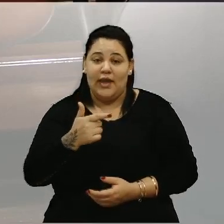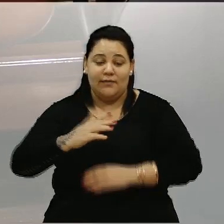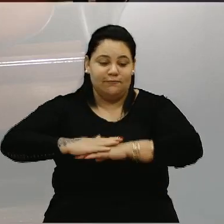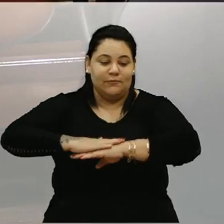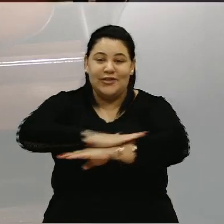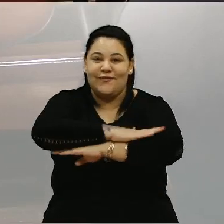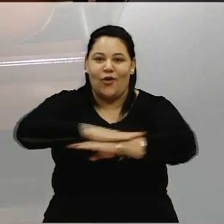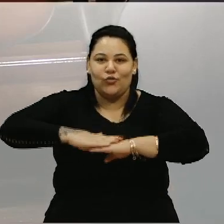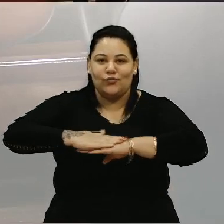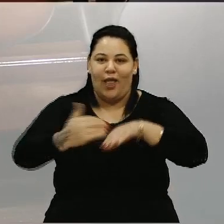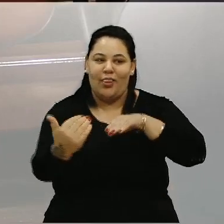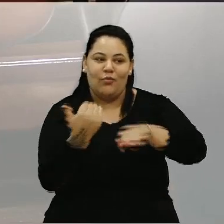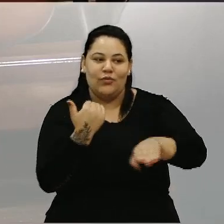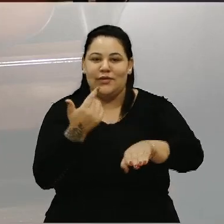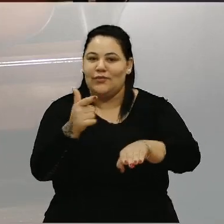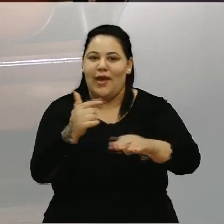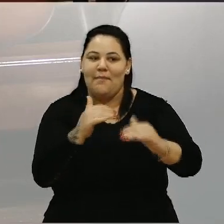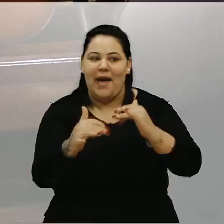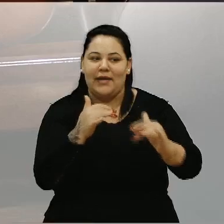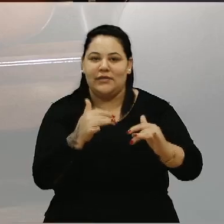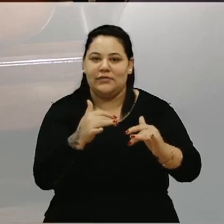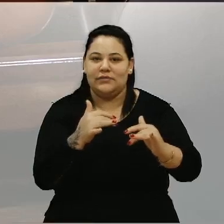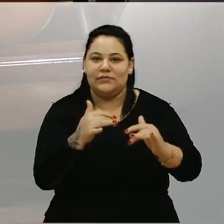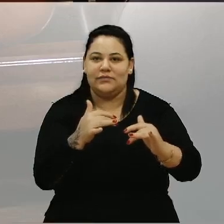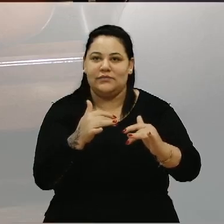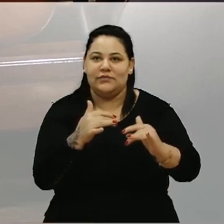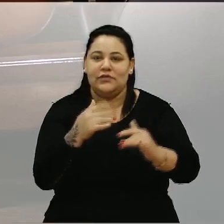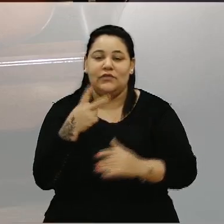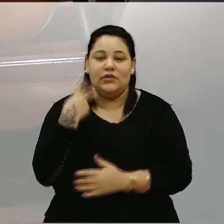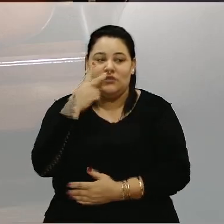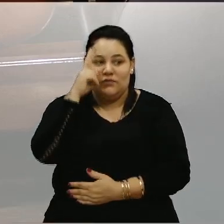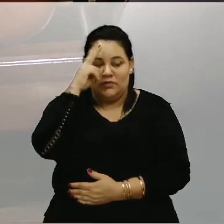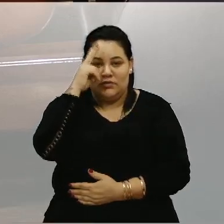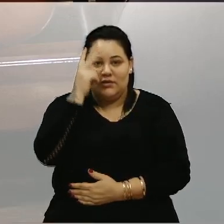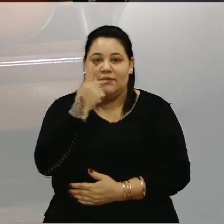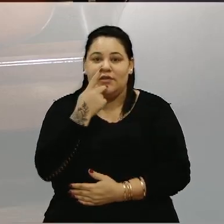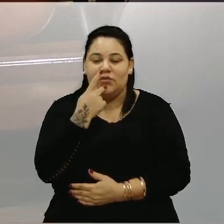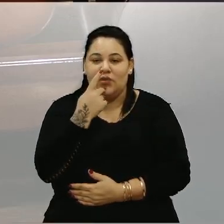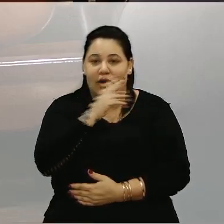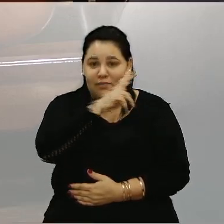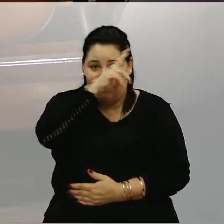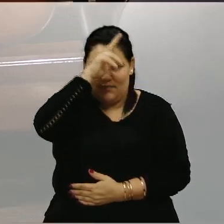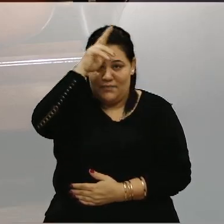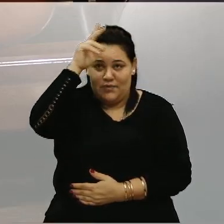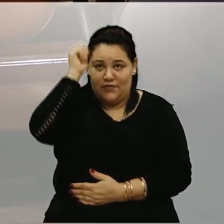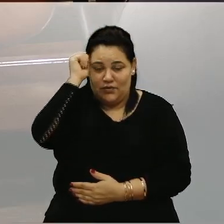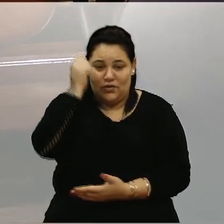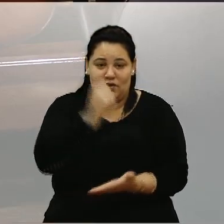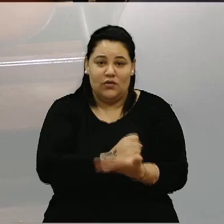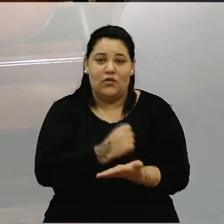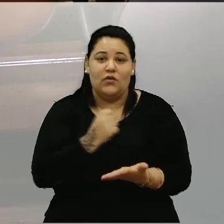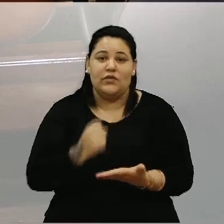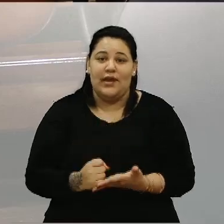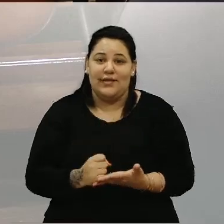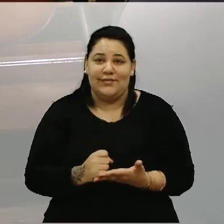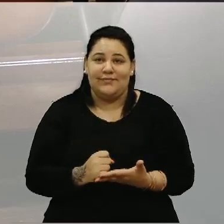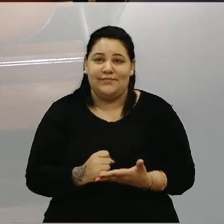cidade. A gente tem... A prefeitura, o vereador Velocino estava me dizendo, a prefeitura contrata a